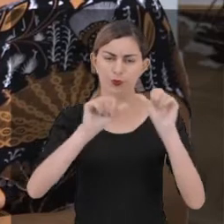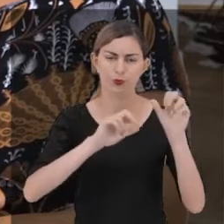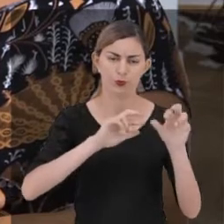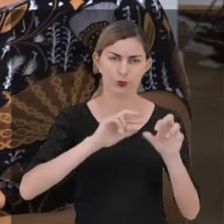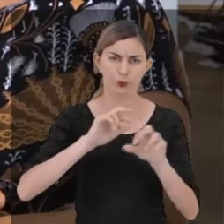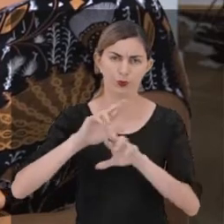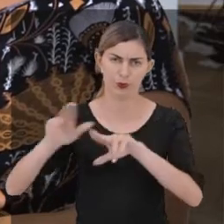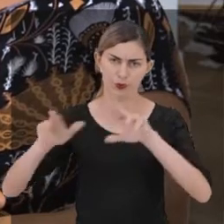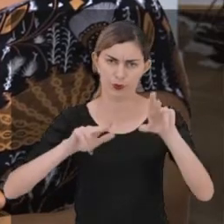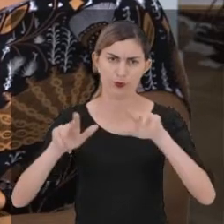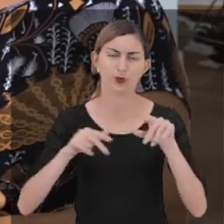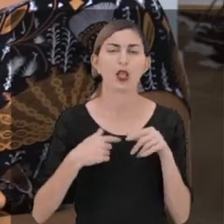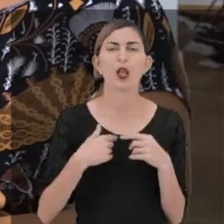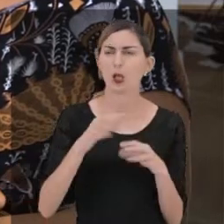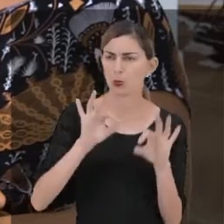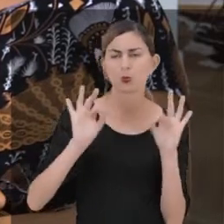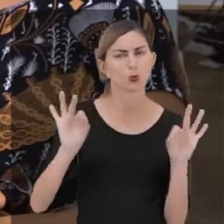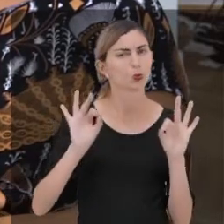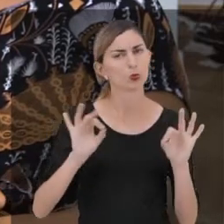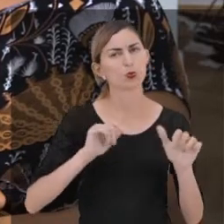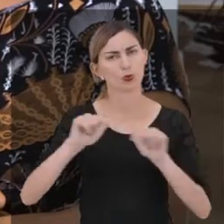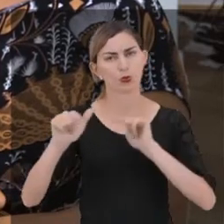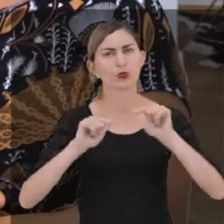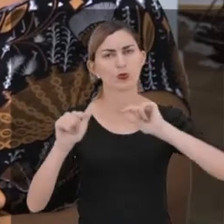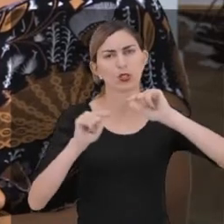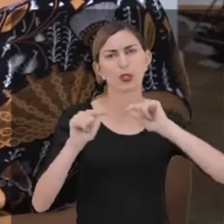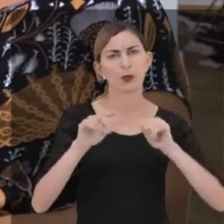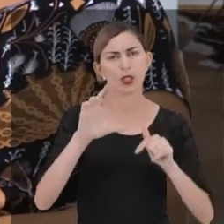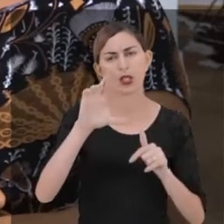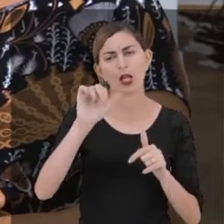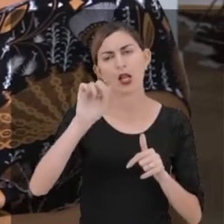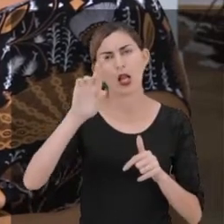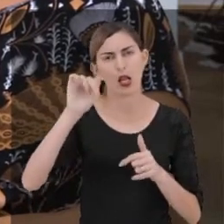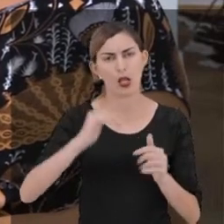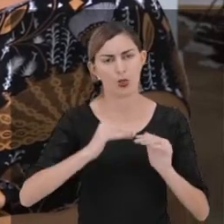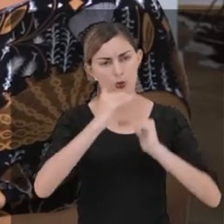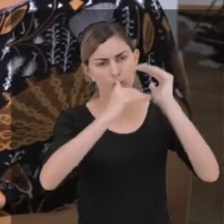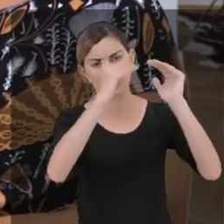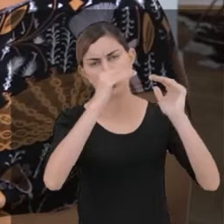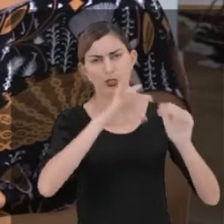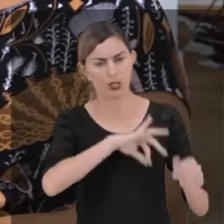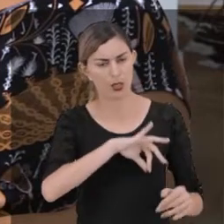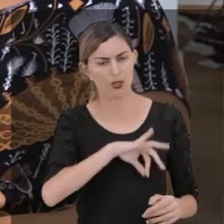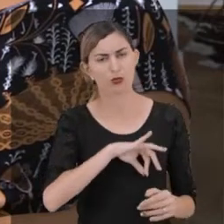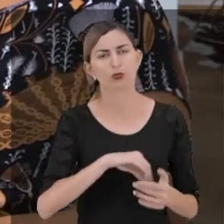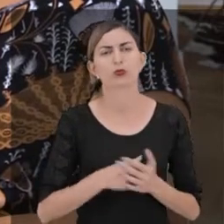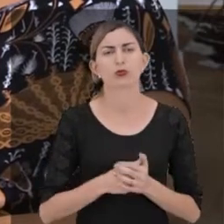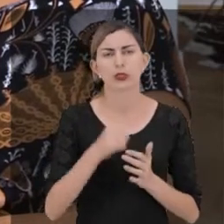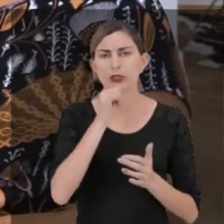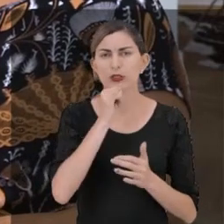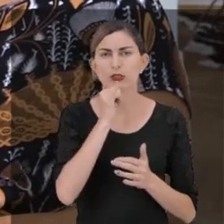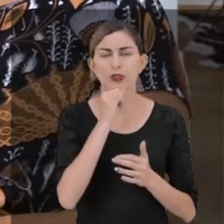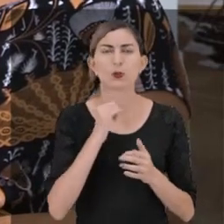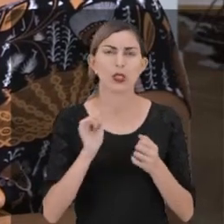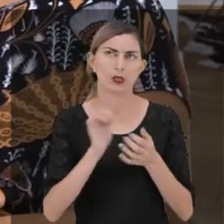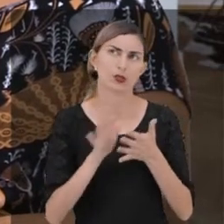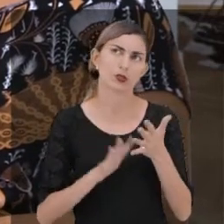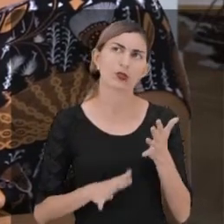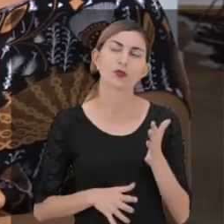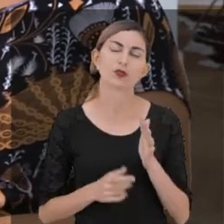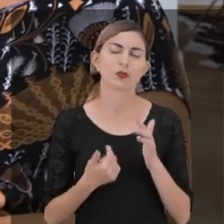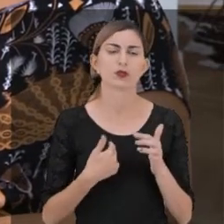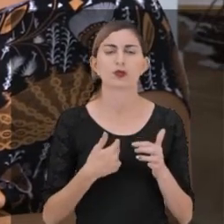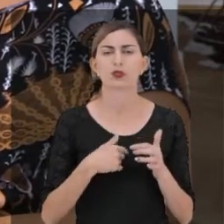elas fazem um excelente trabalho na área de cargos, salários e remuneração. Por exemplo, uma das tarefas que